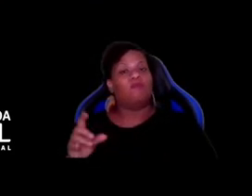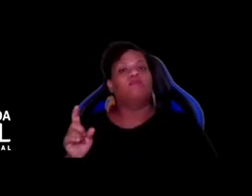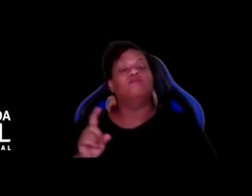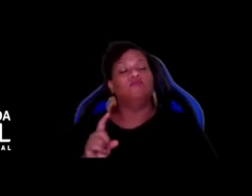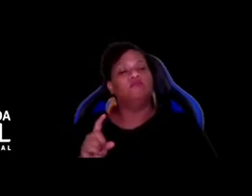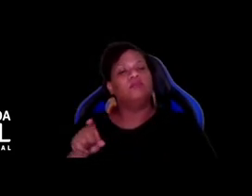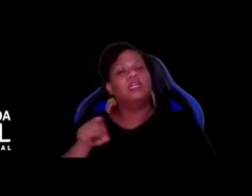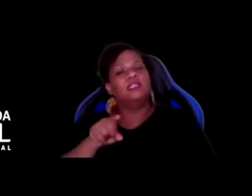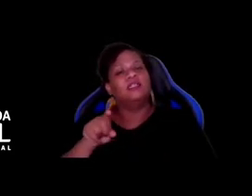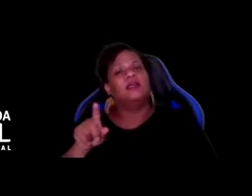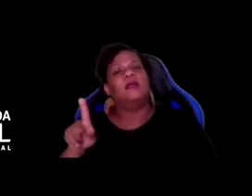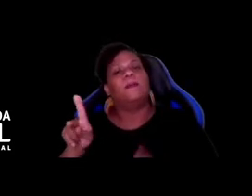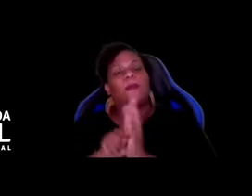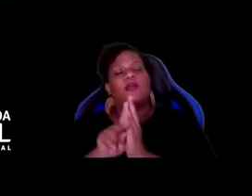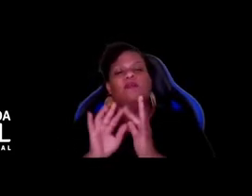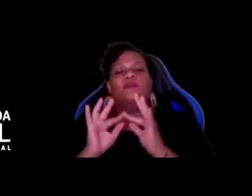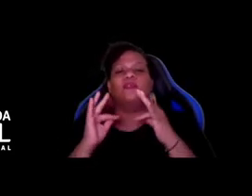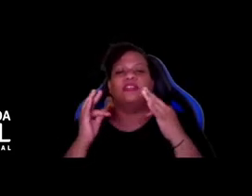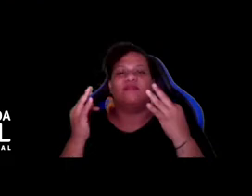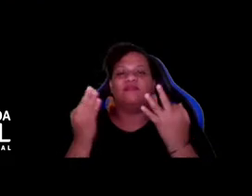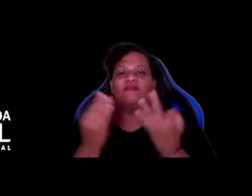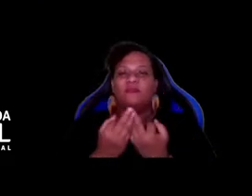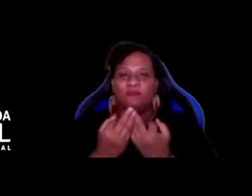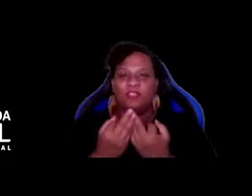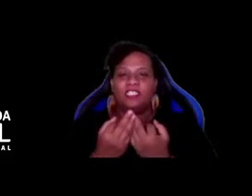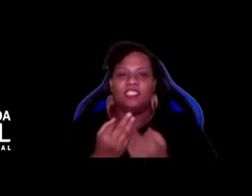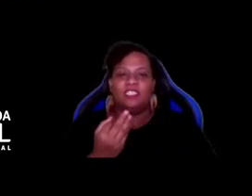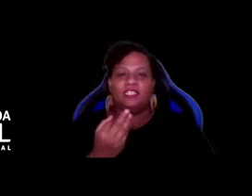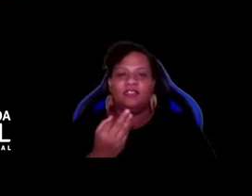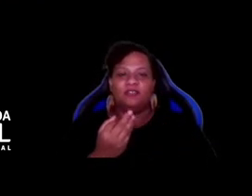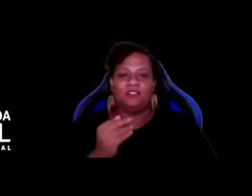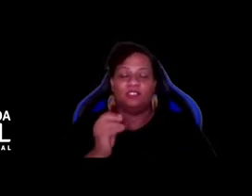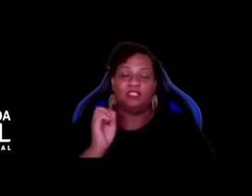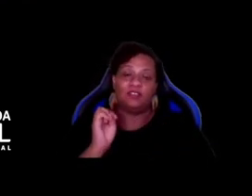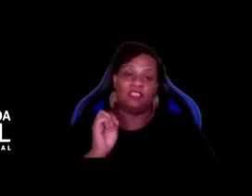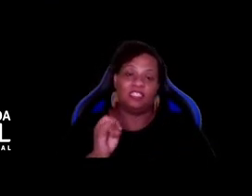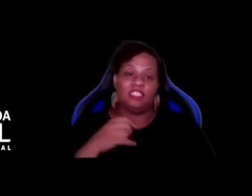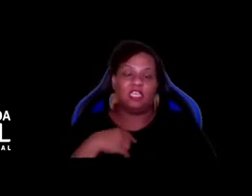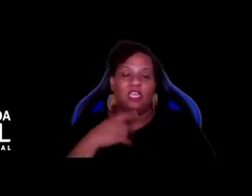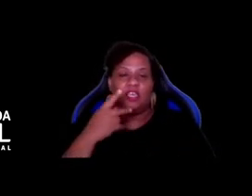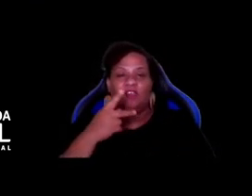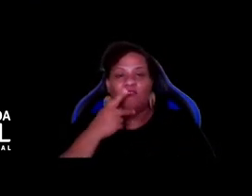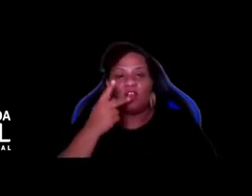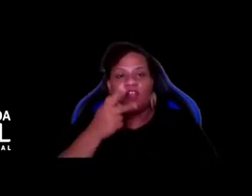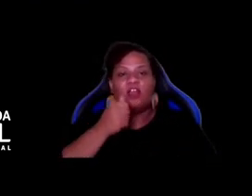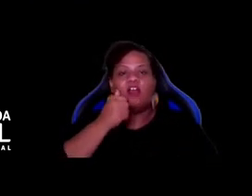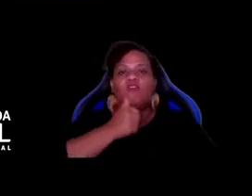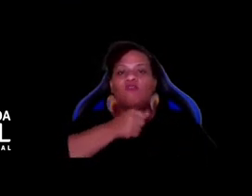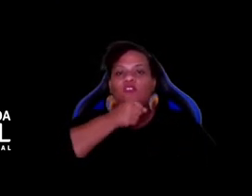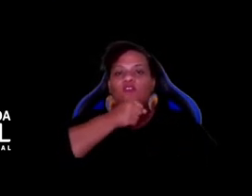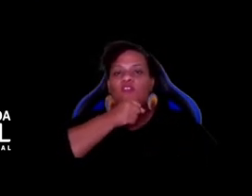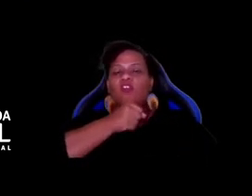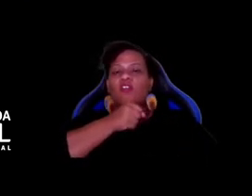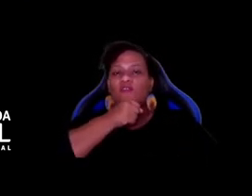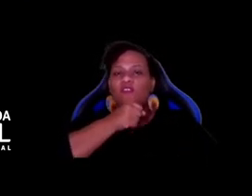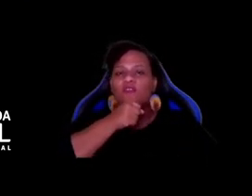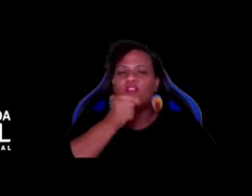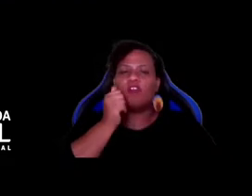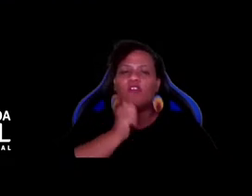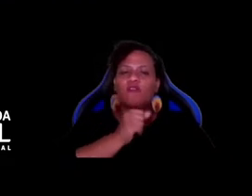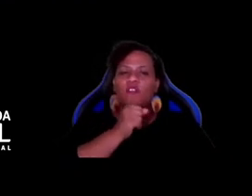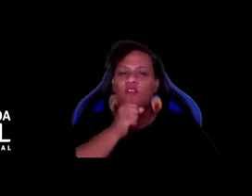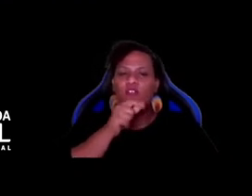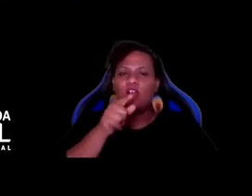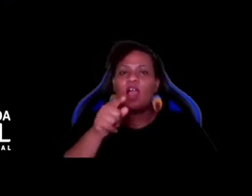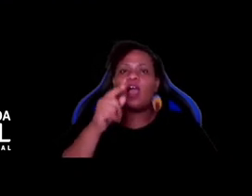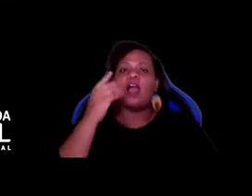fazer parte de uma família. Então, se eu muitas vezes falar sobre vovó Júlia, vocês vão entender